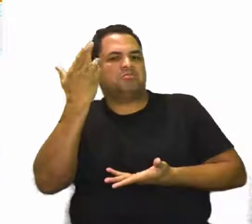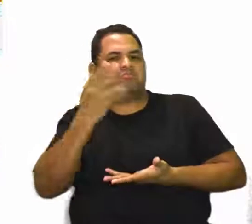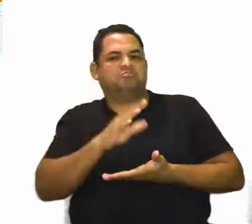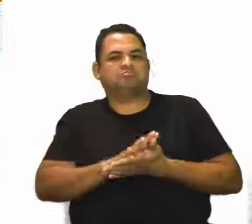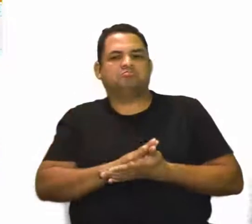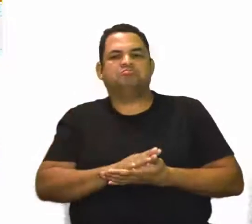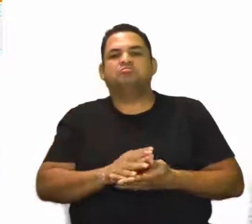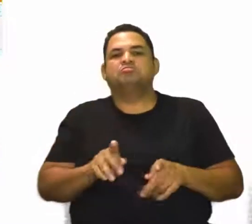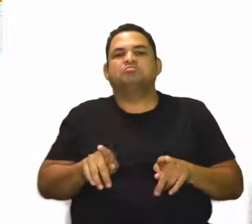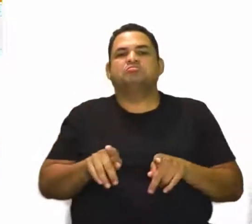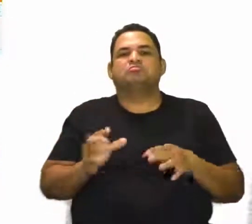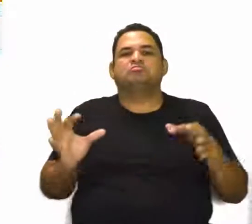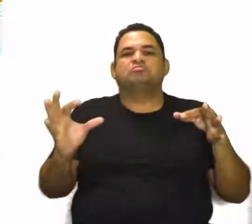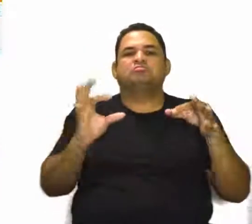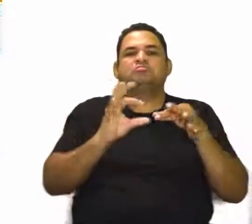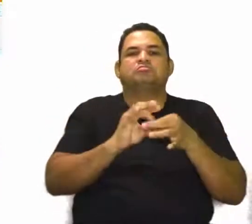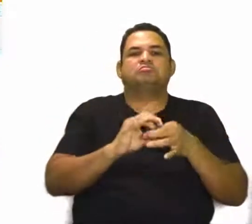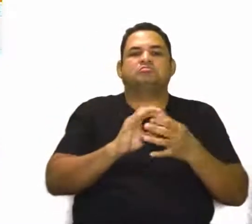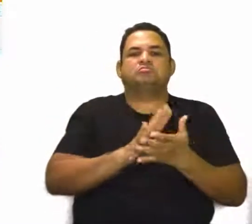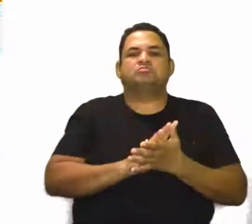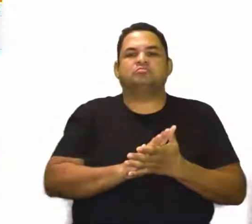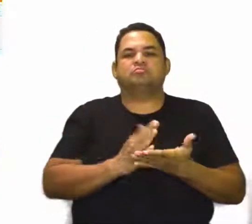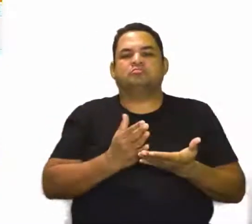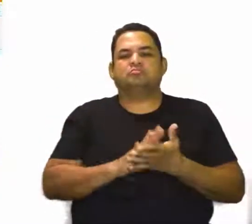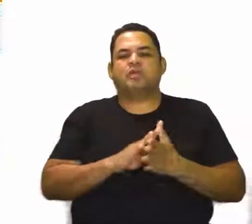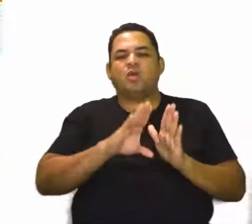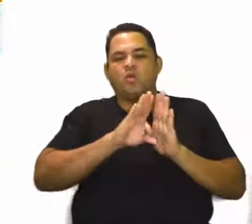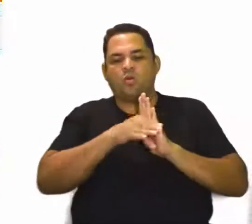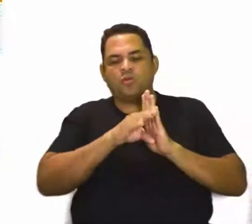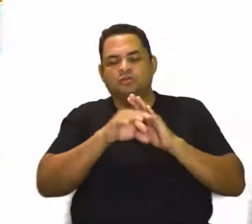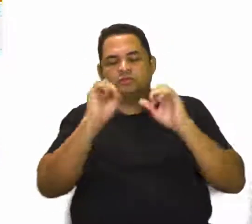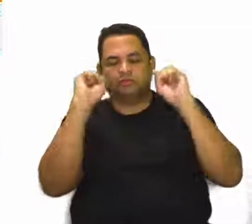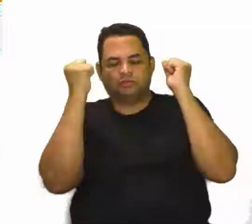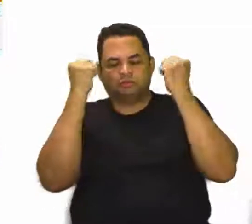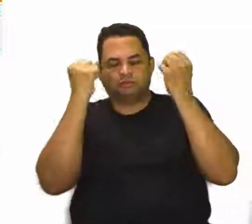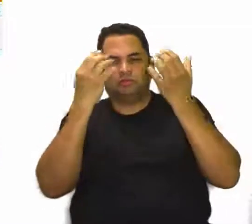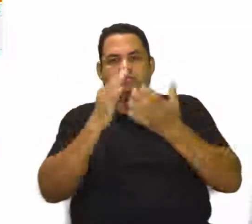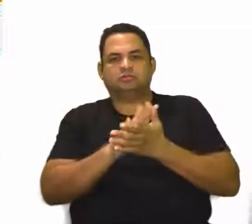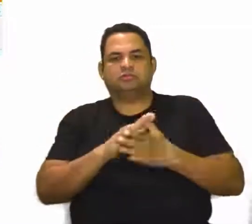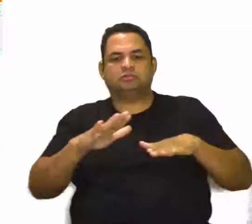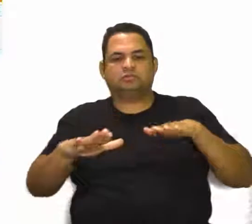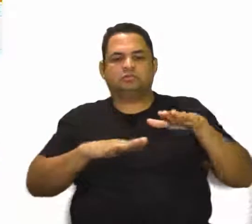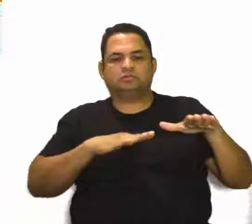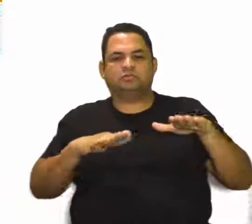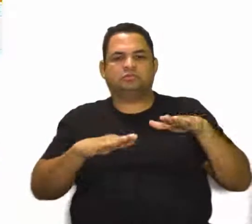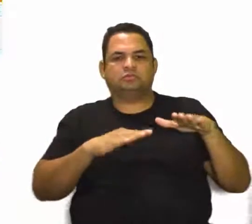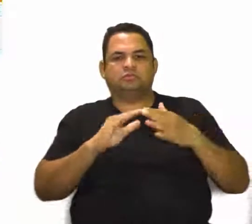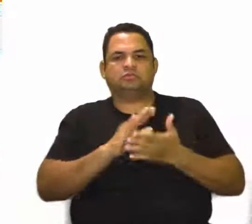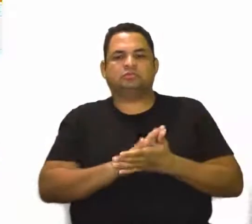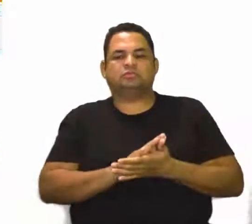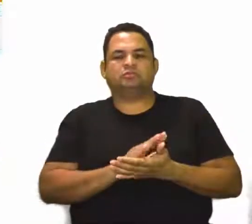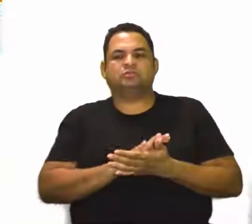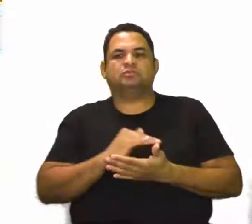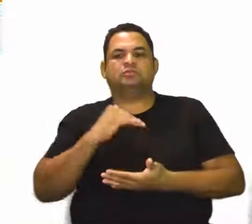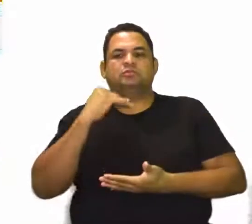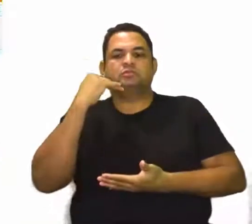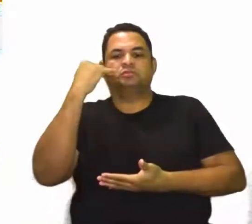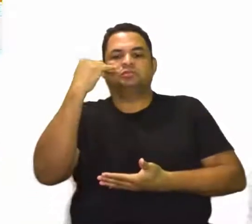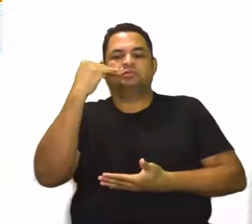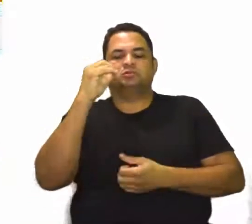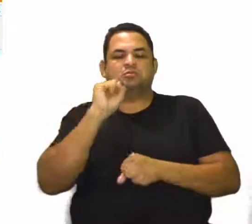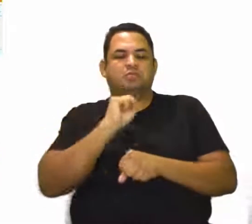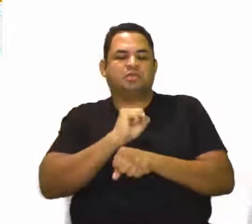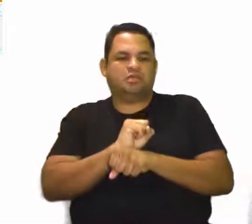está associado diretamente com o conceito de atividade física, né? Movimento acima dos níveis de